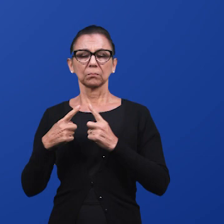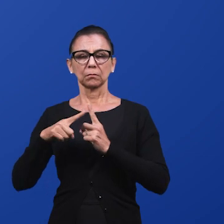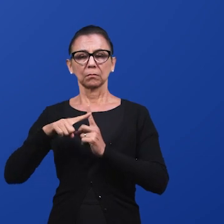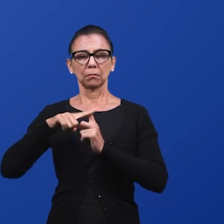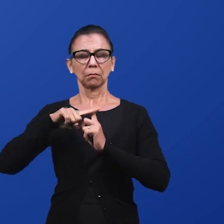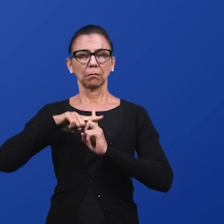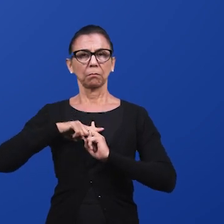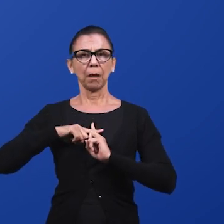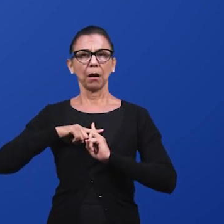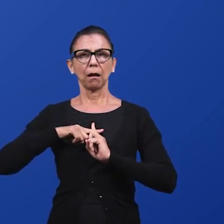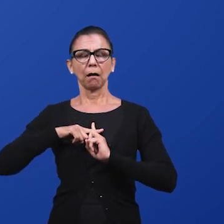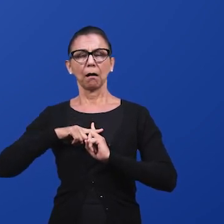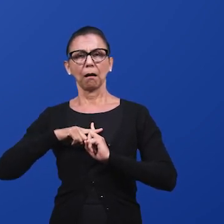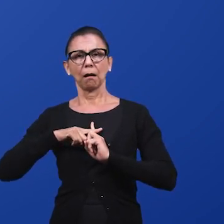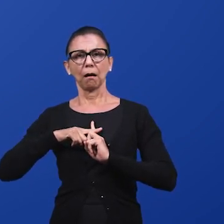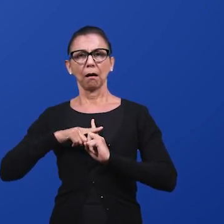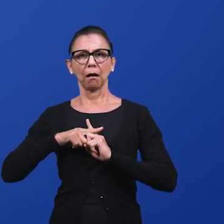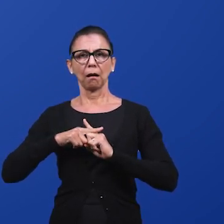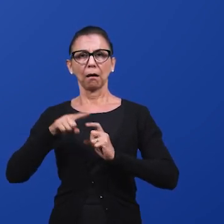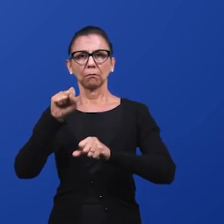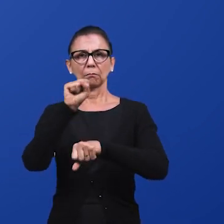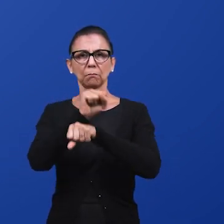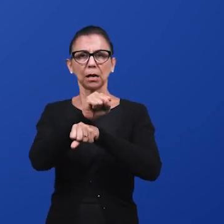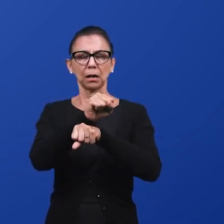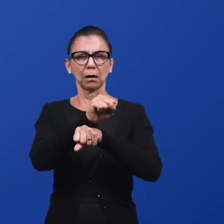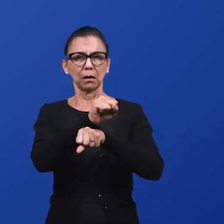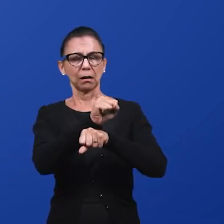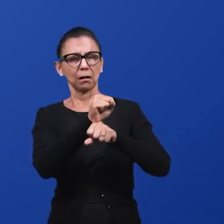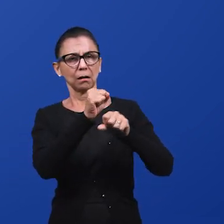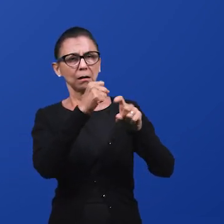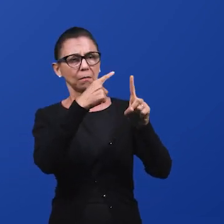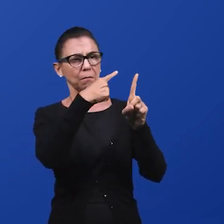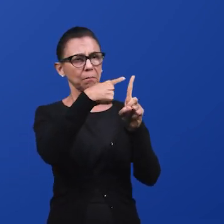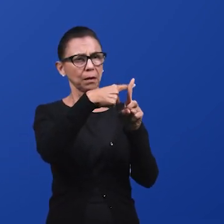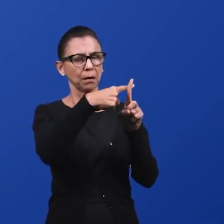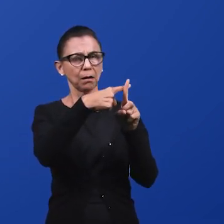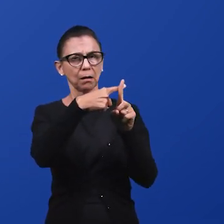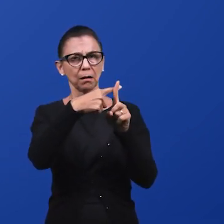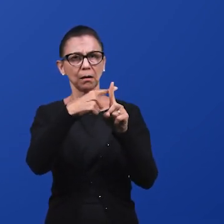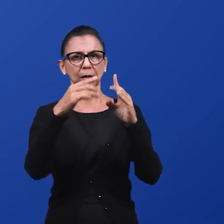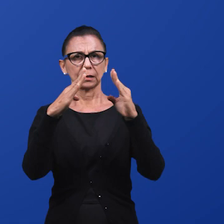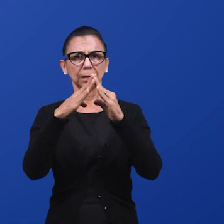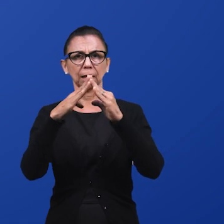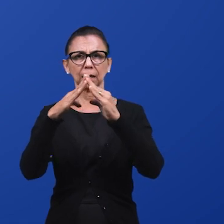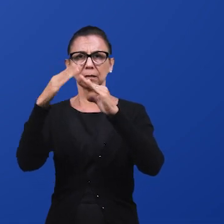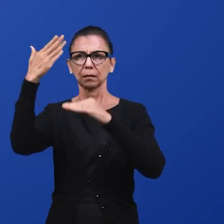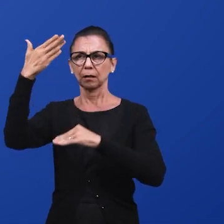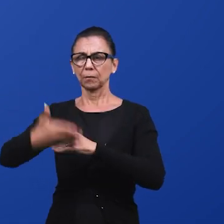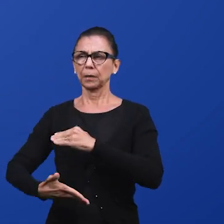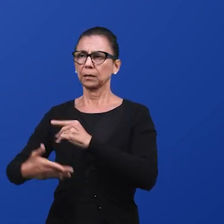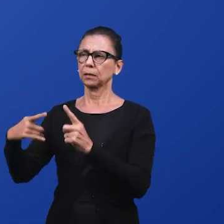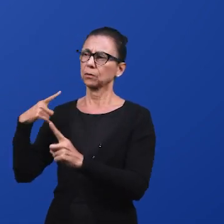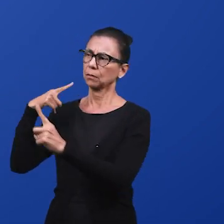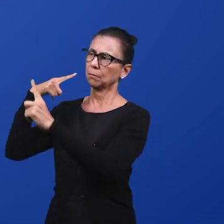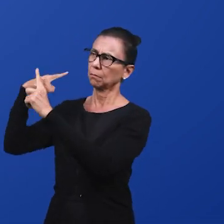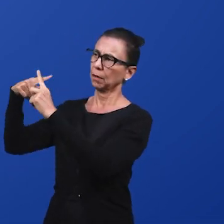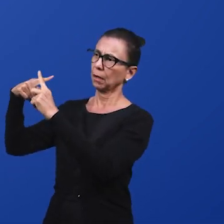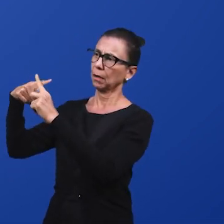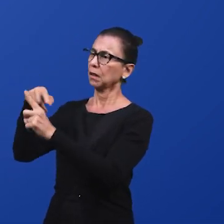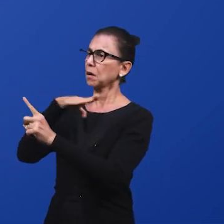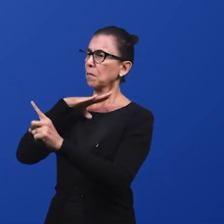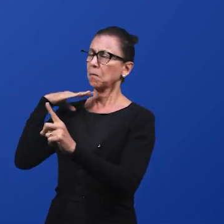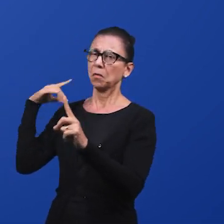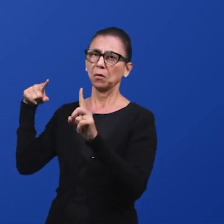no peito, seja no para-brisa do carro, seja na parede de casa, ou seja, é aquele Jesus